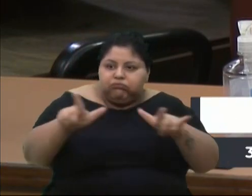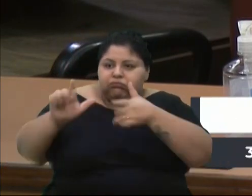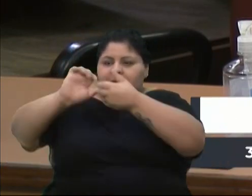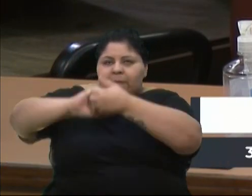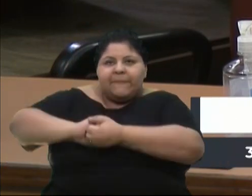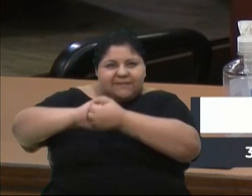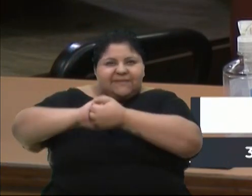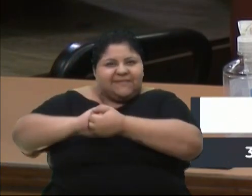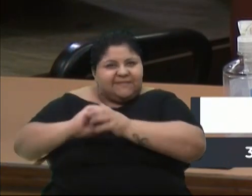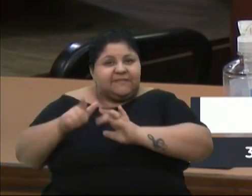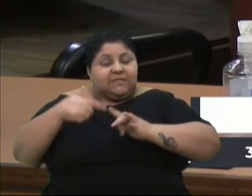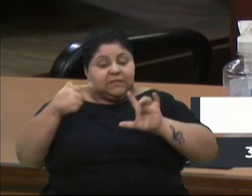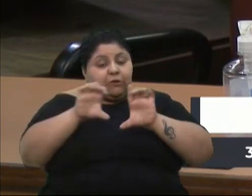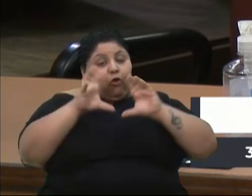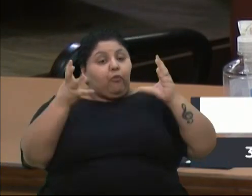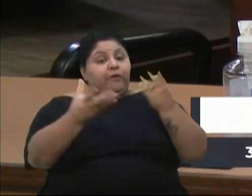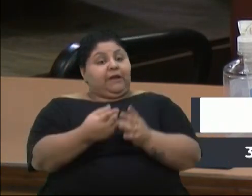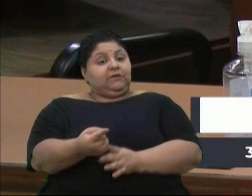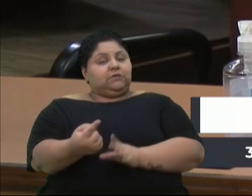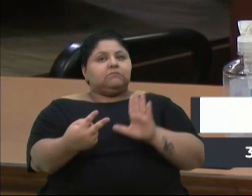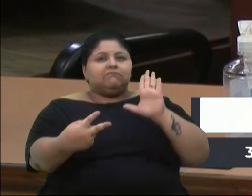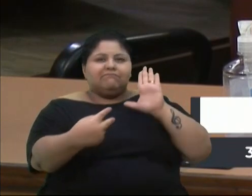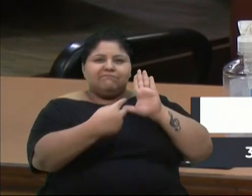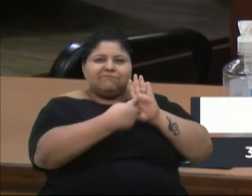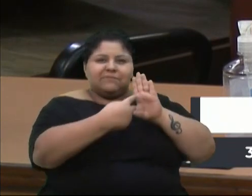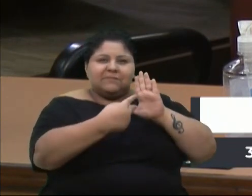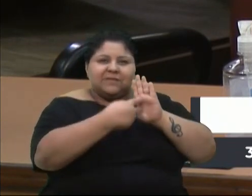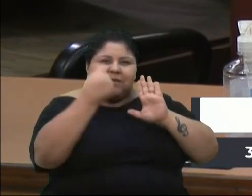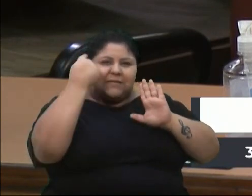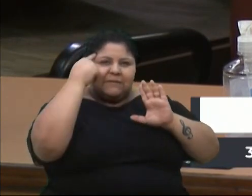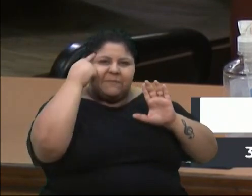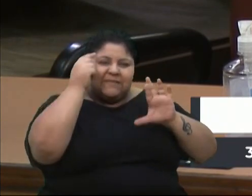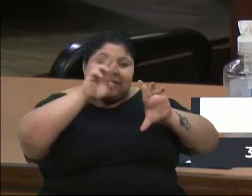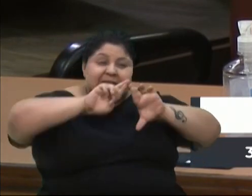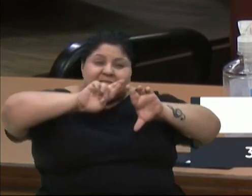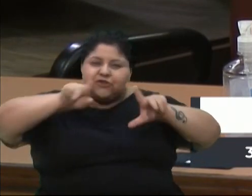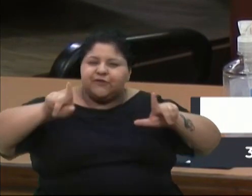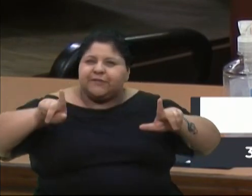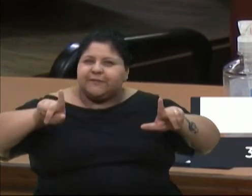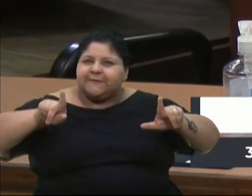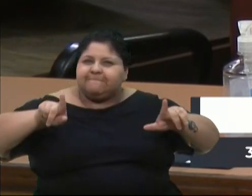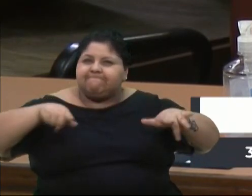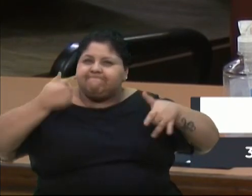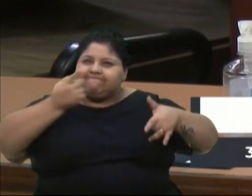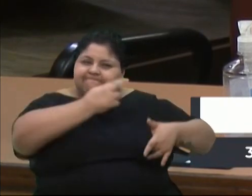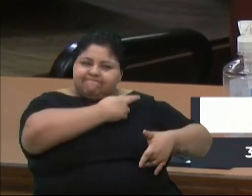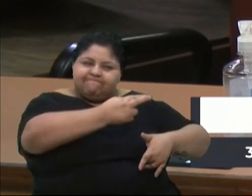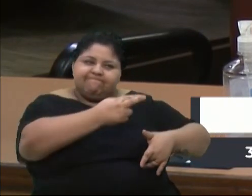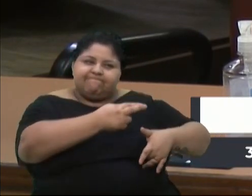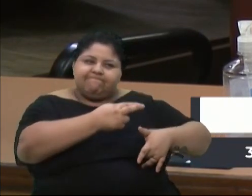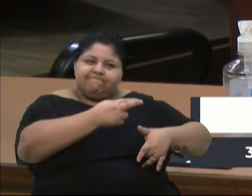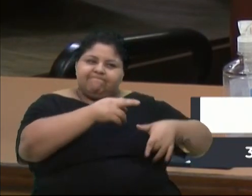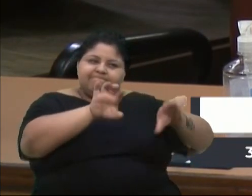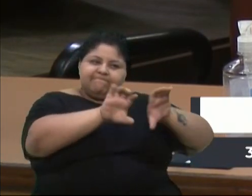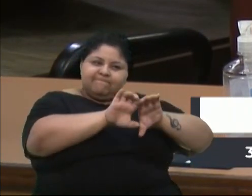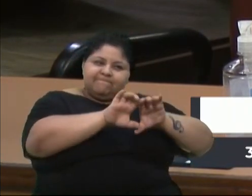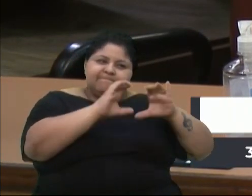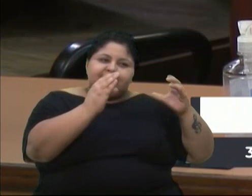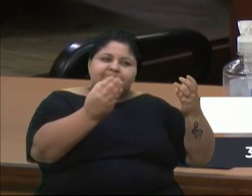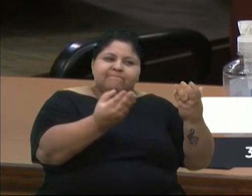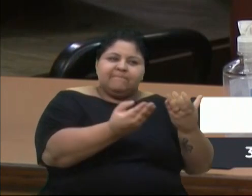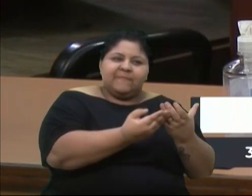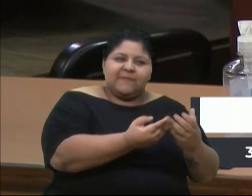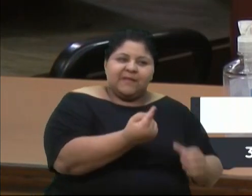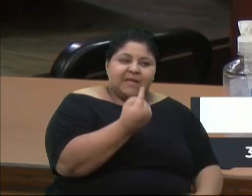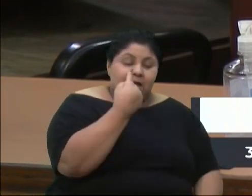muito atento e tem que pensar ao contrário. Enfim, os representantes comunitários lá do bairro são o olho e o